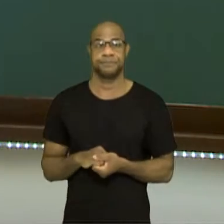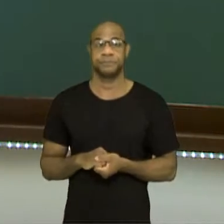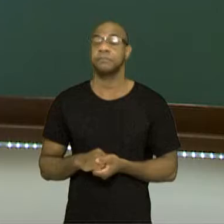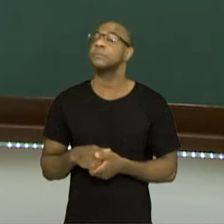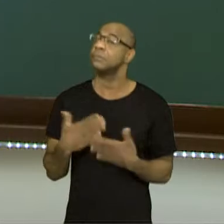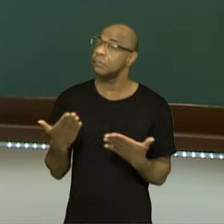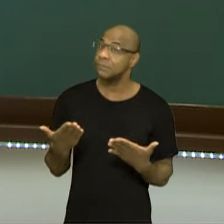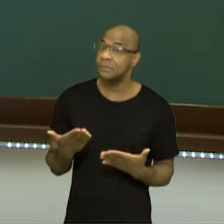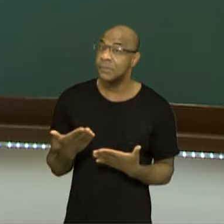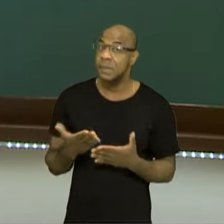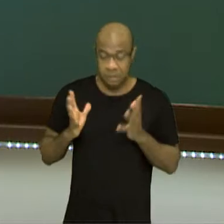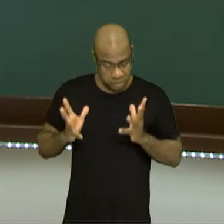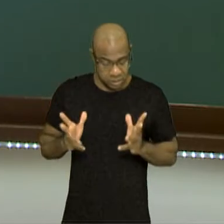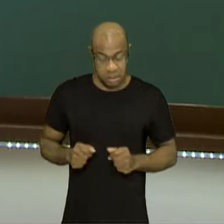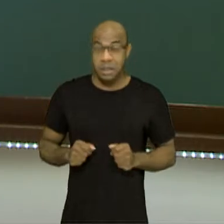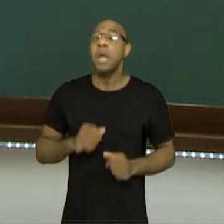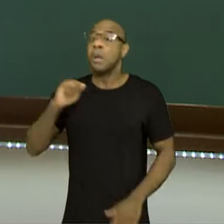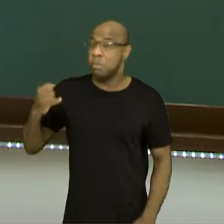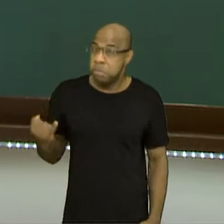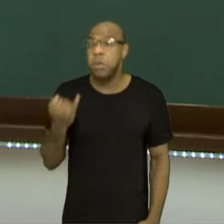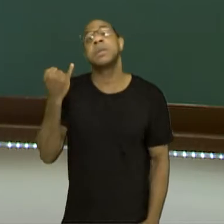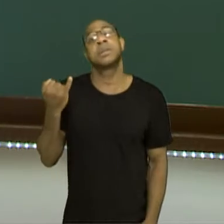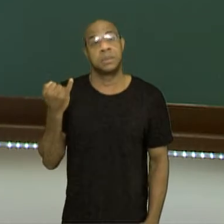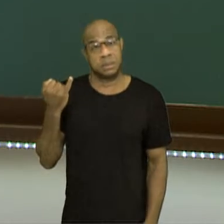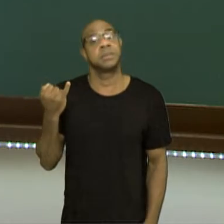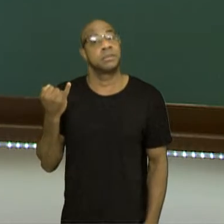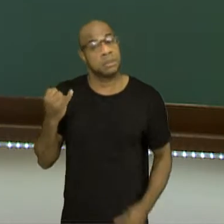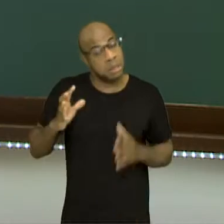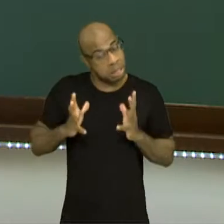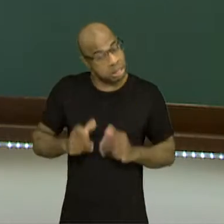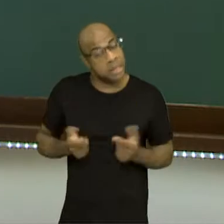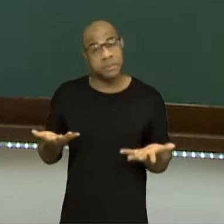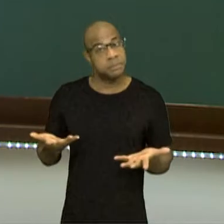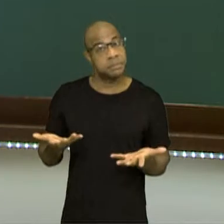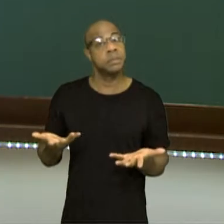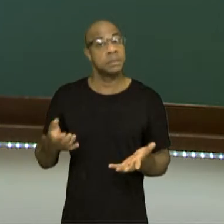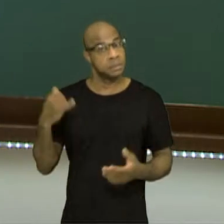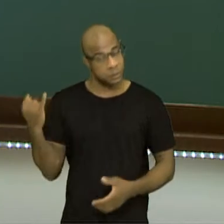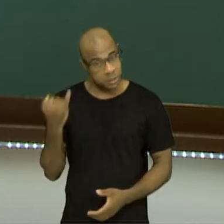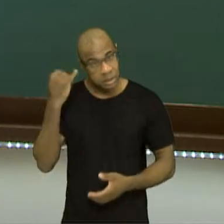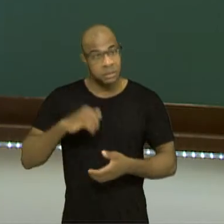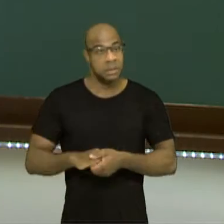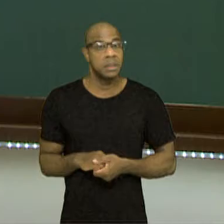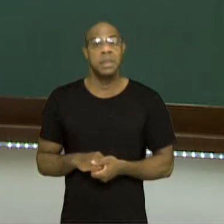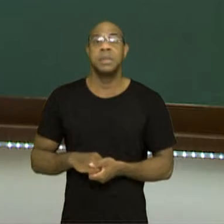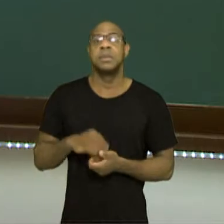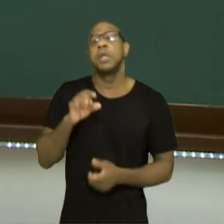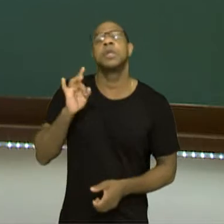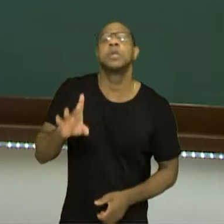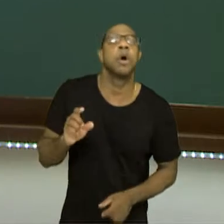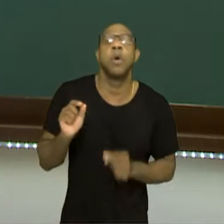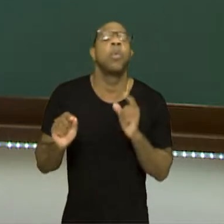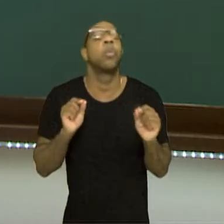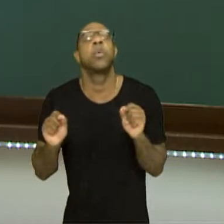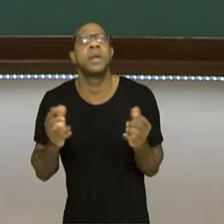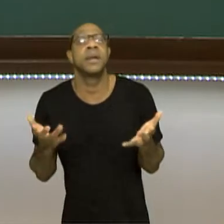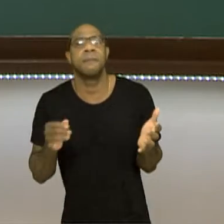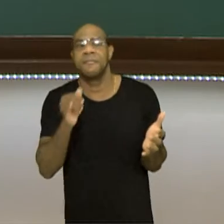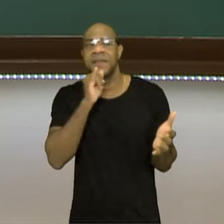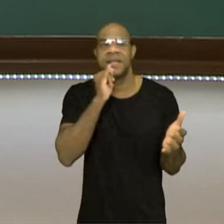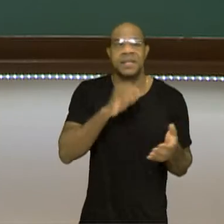olha só, a higiene, ela é muito mais importante, né, do que as pessoas imaginam. Não se trata apenas, né,